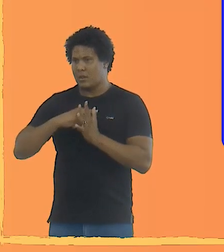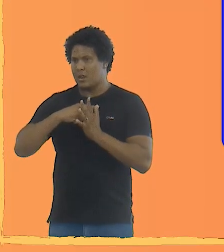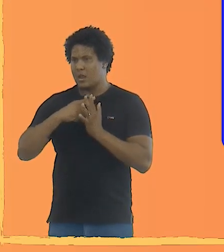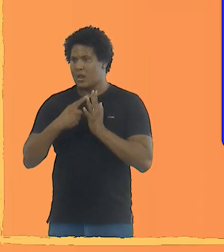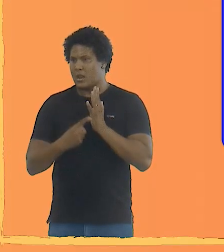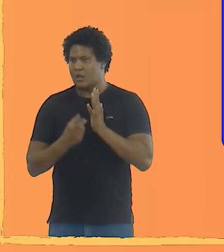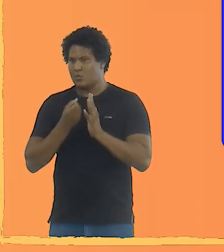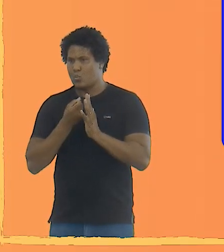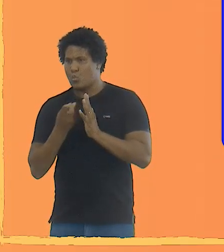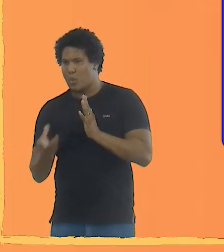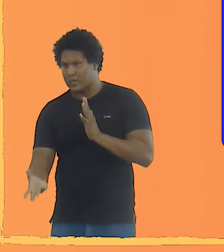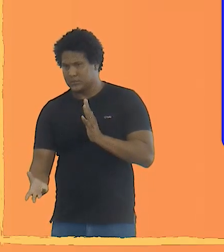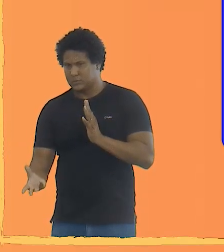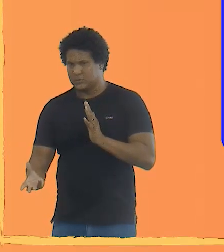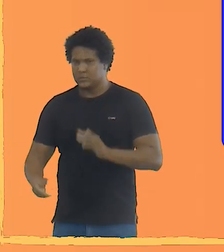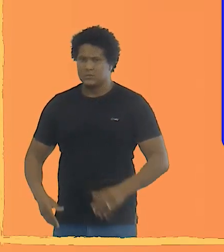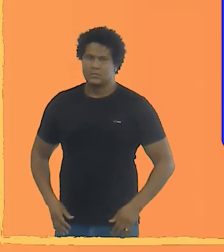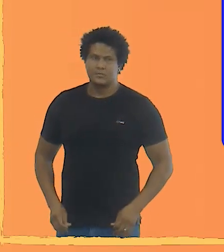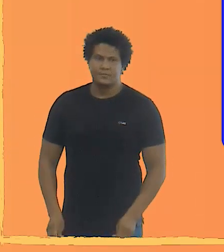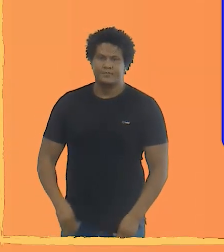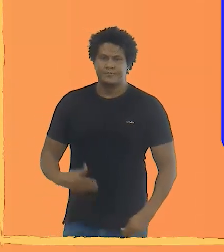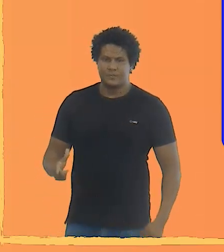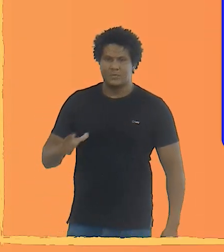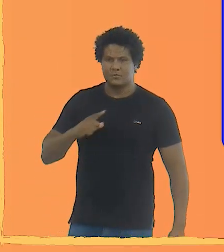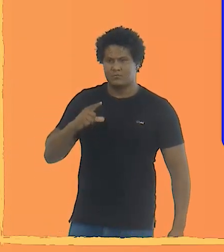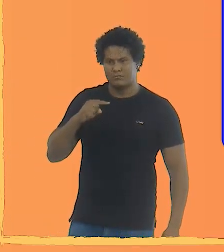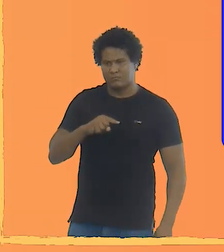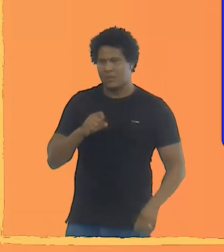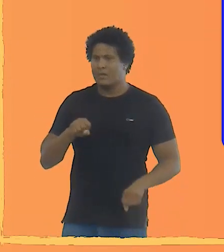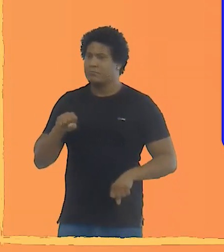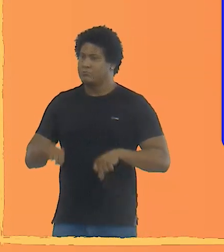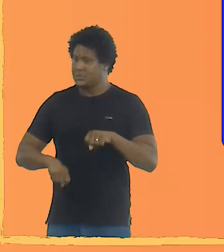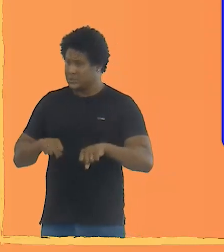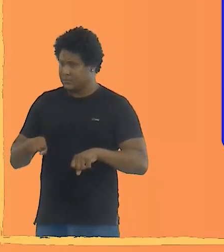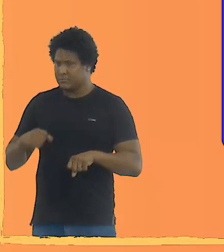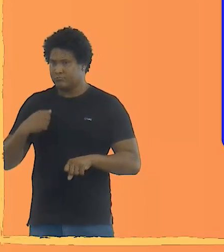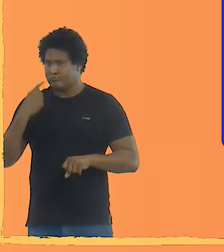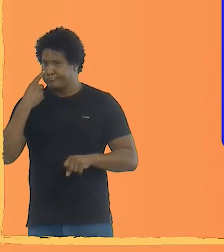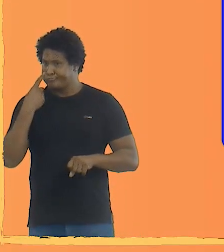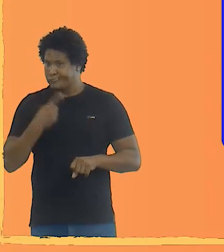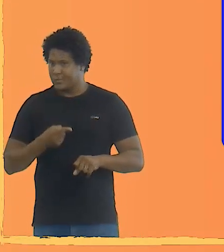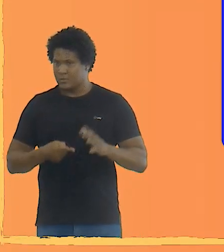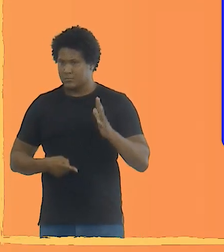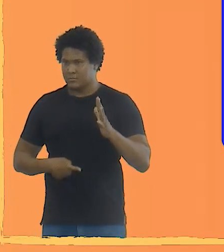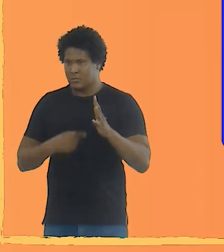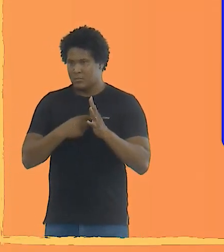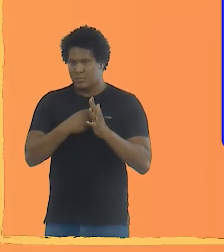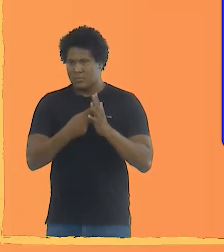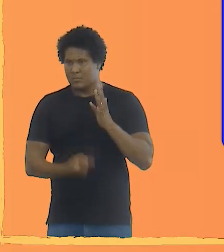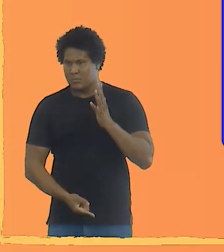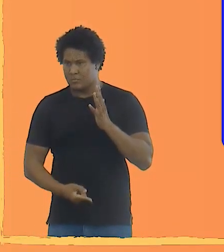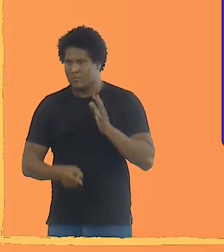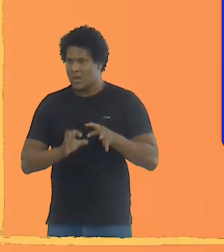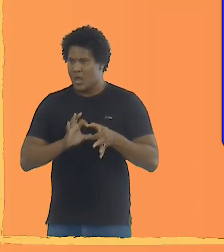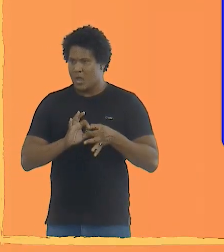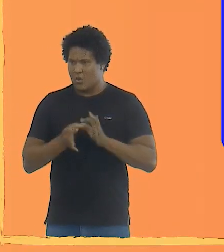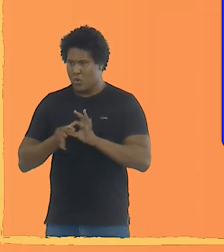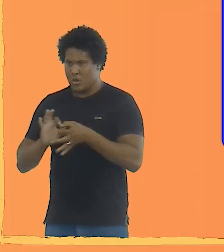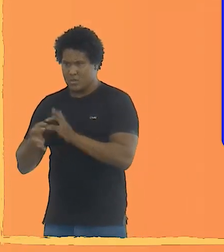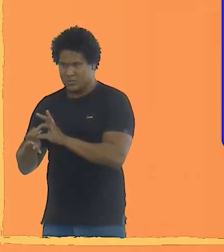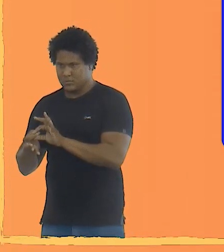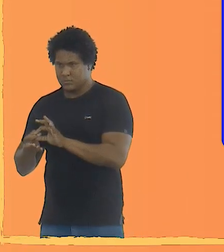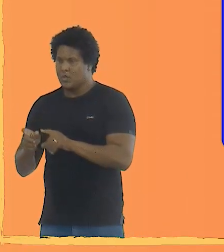aqui, pessoal, de uma bicicleta. Aí você está vendo o que é que ele chama de coroa, a corrente e o pinhão. Agora, presta atenção no